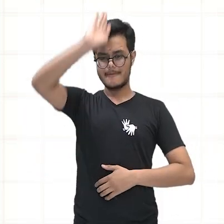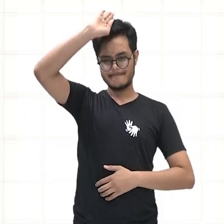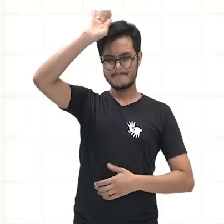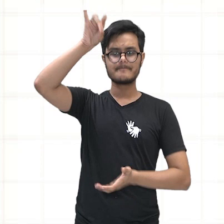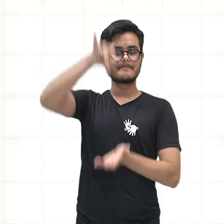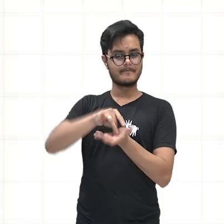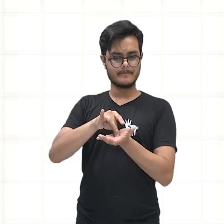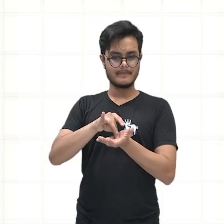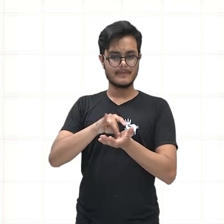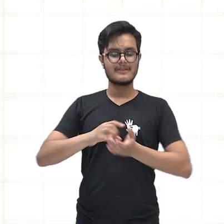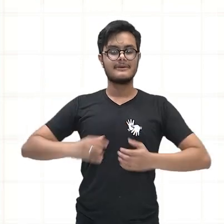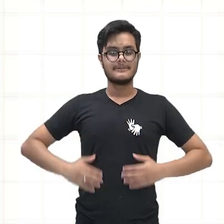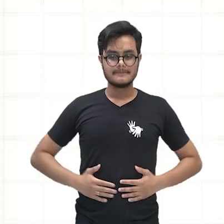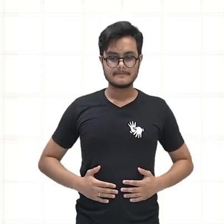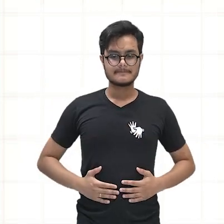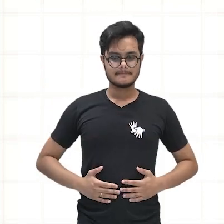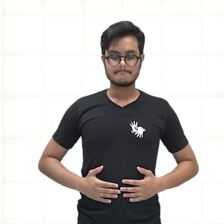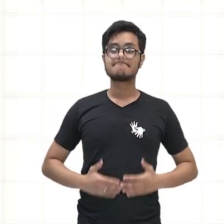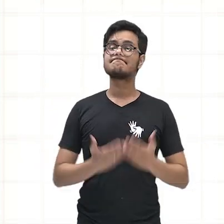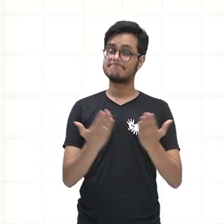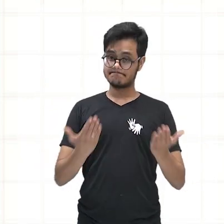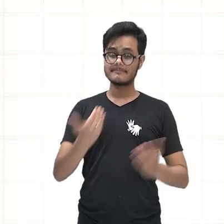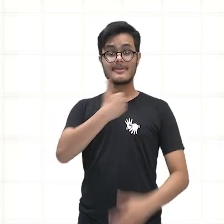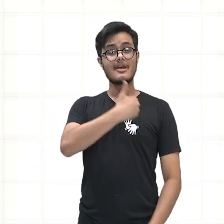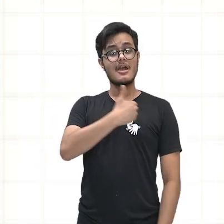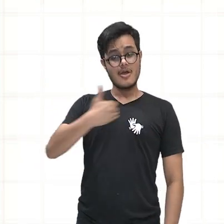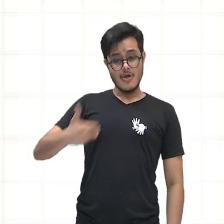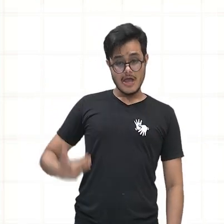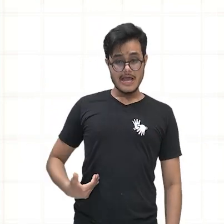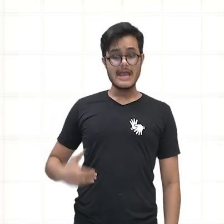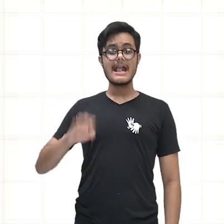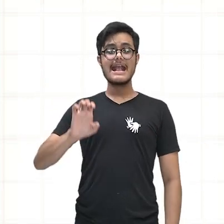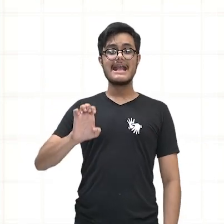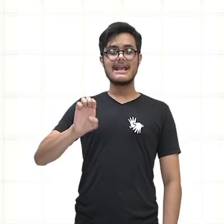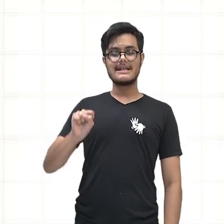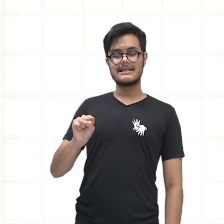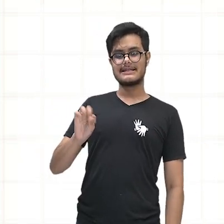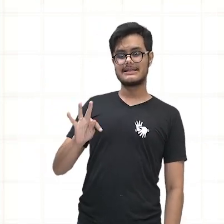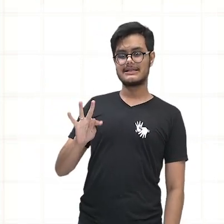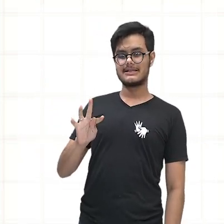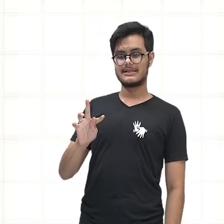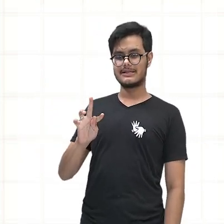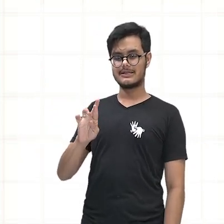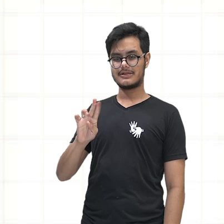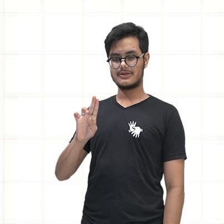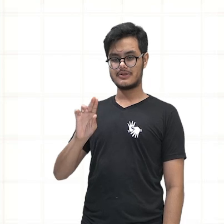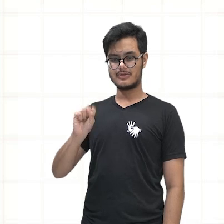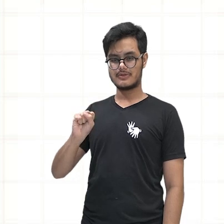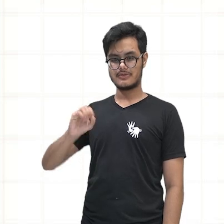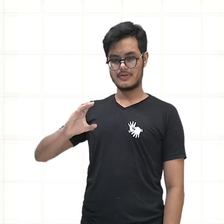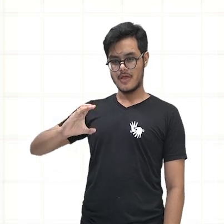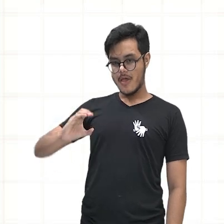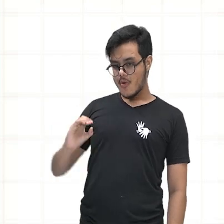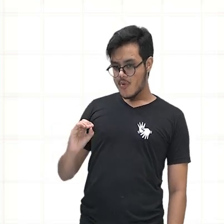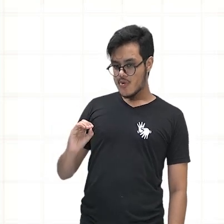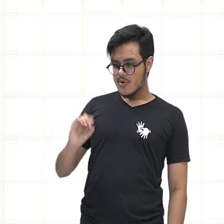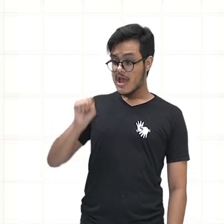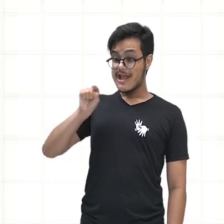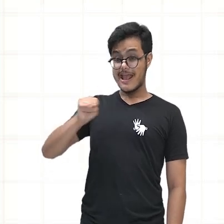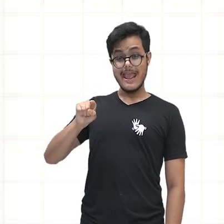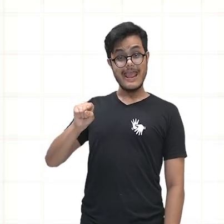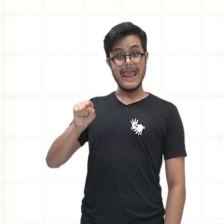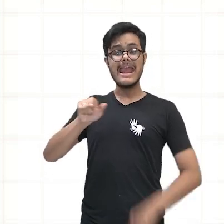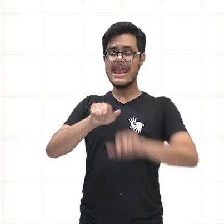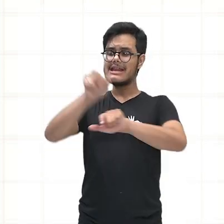ali naquele momento sobre o governo dos etrusco tá governo etrusco eles vão estar ali neste